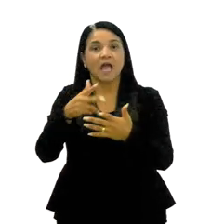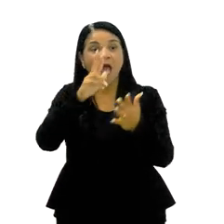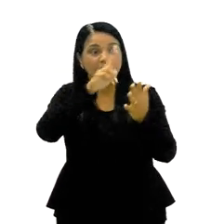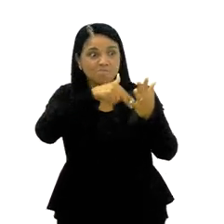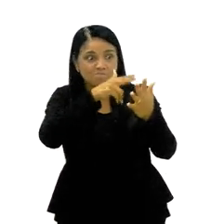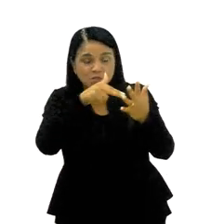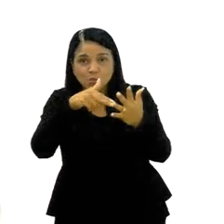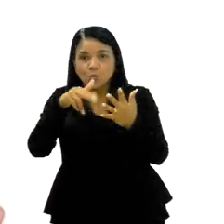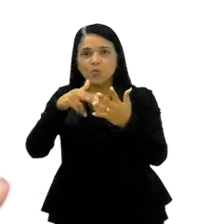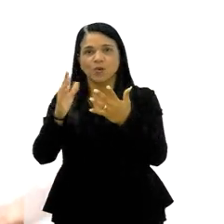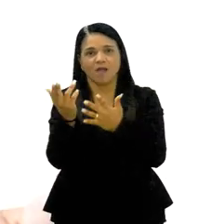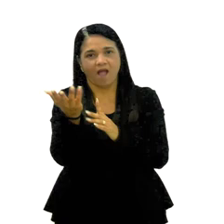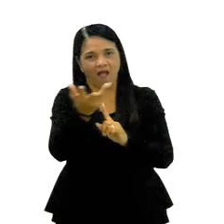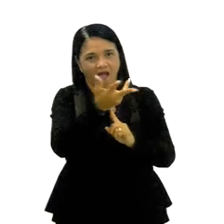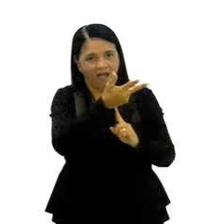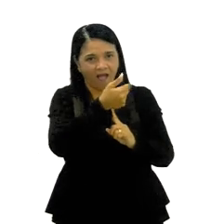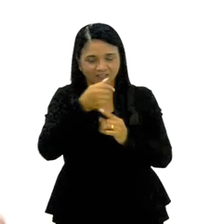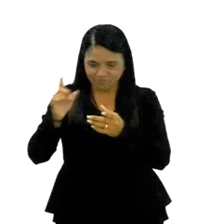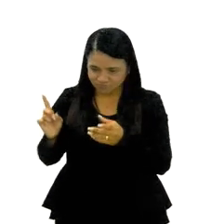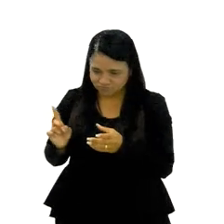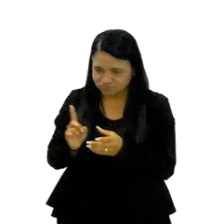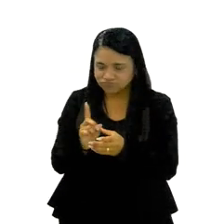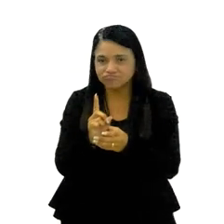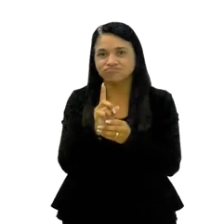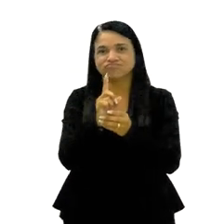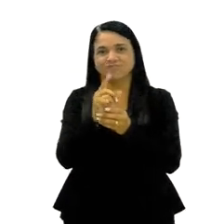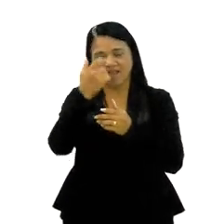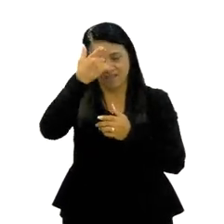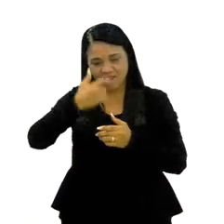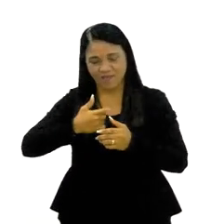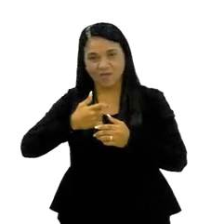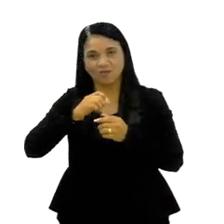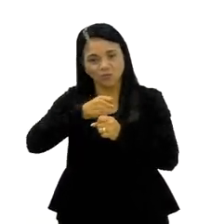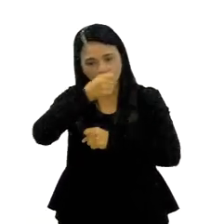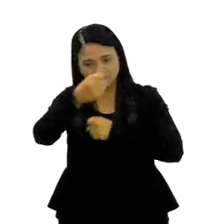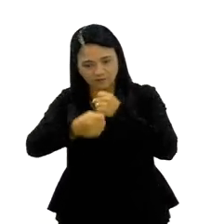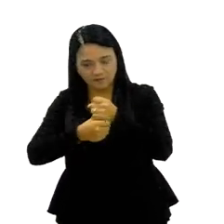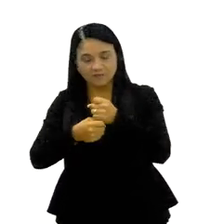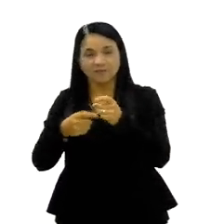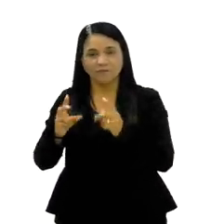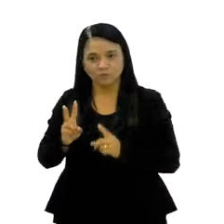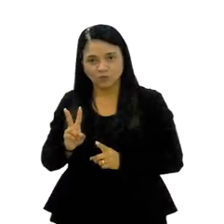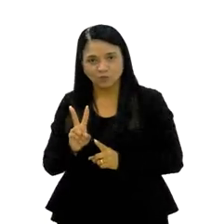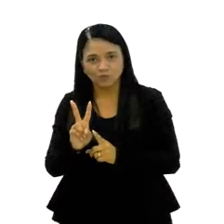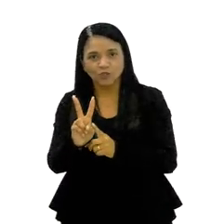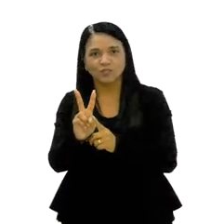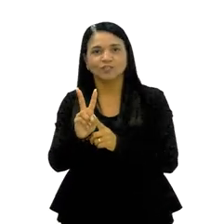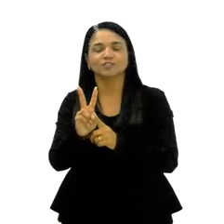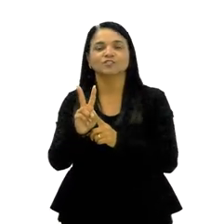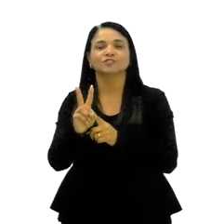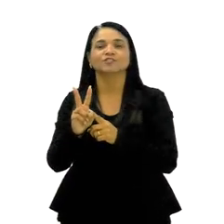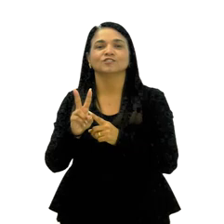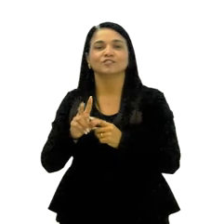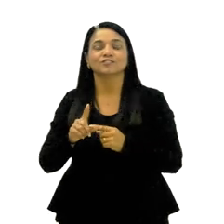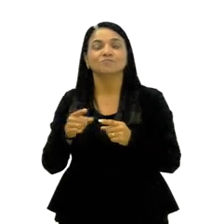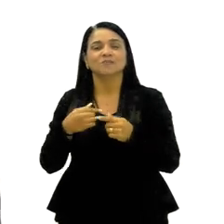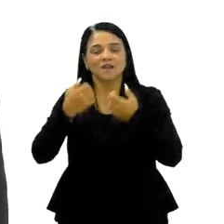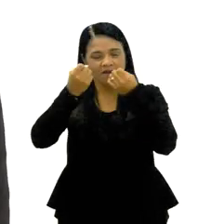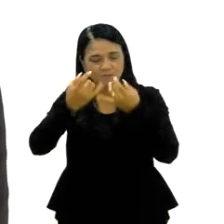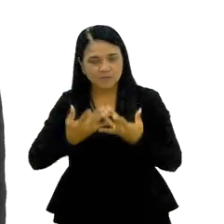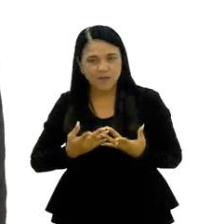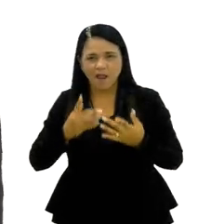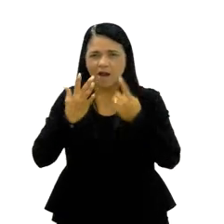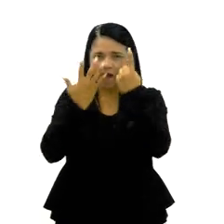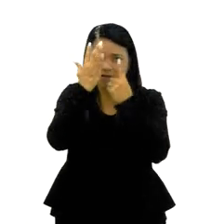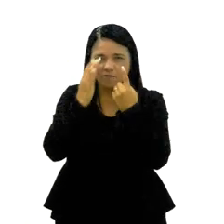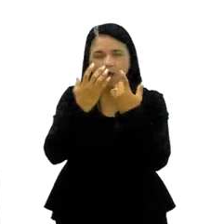inseriram a pintura de arte, no caso, me levaram para falar sobre pintura de arte, no ano seguinte levaram eu e o Leandro Vieira para falarmos de carnaval em